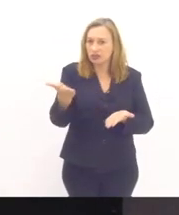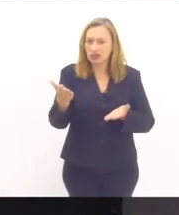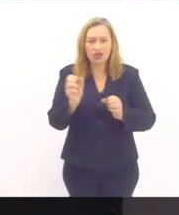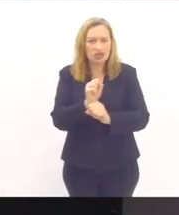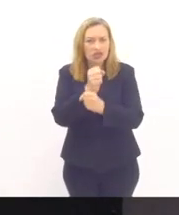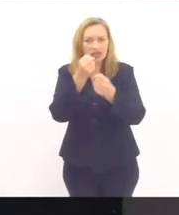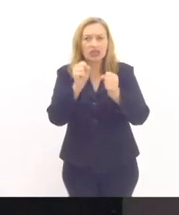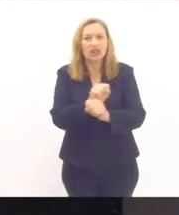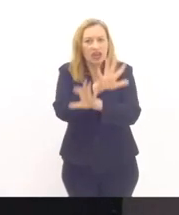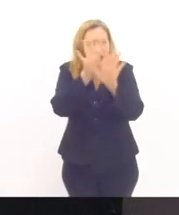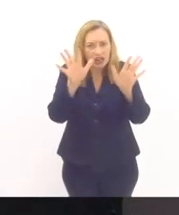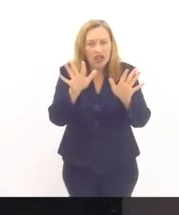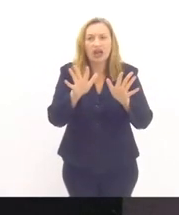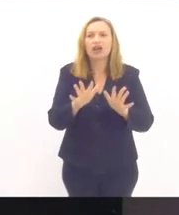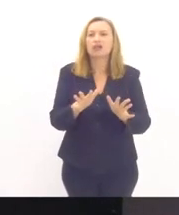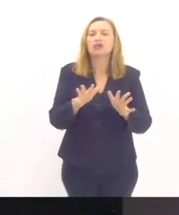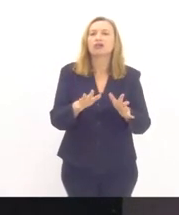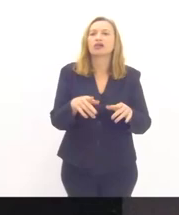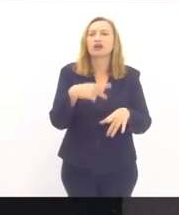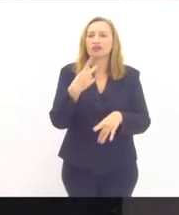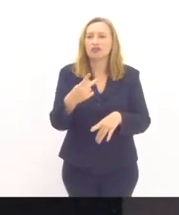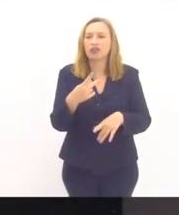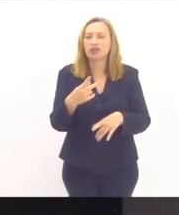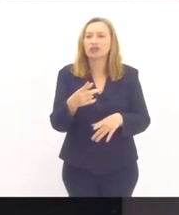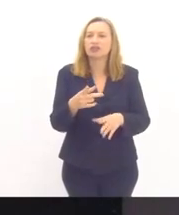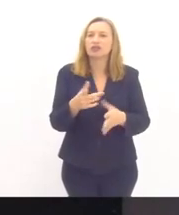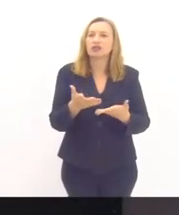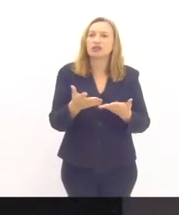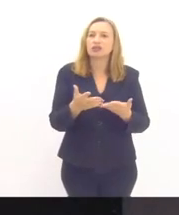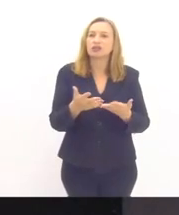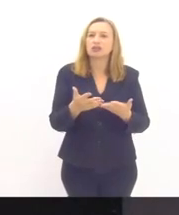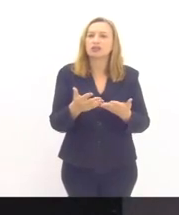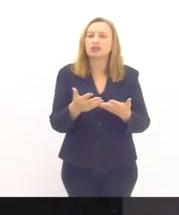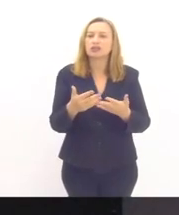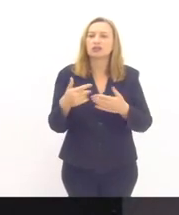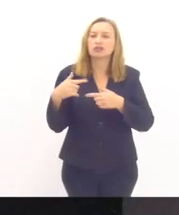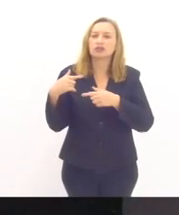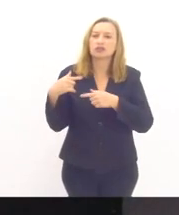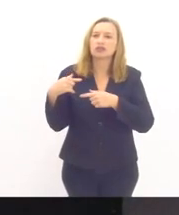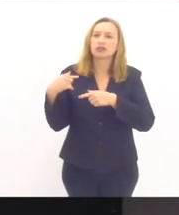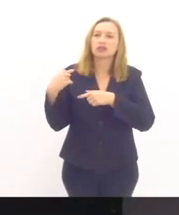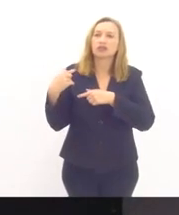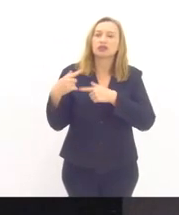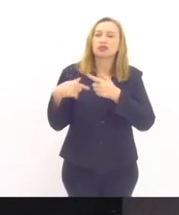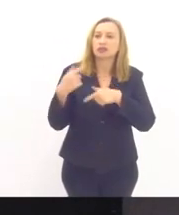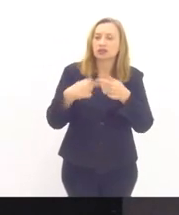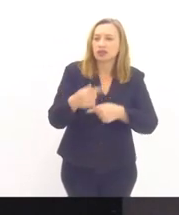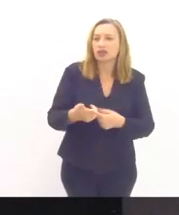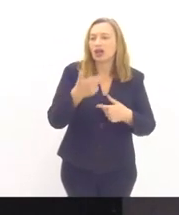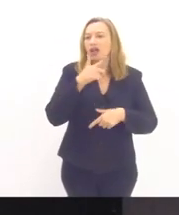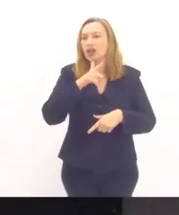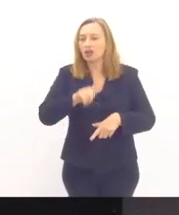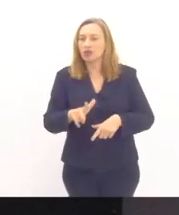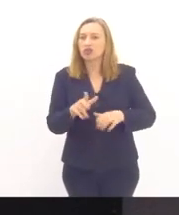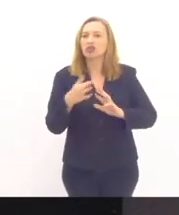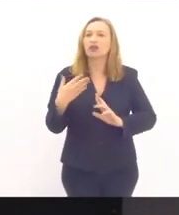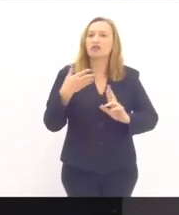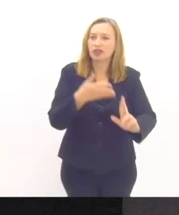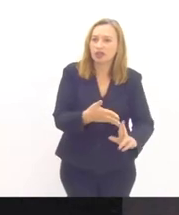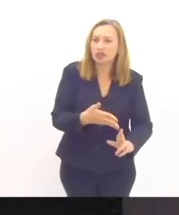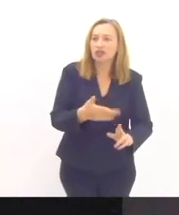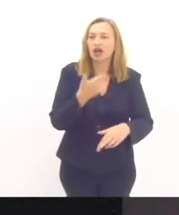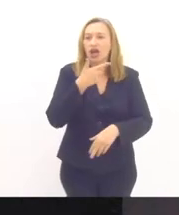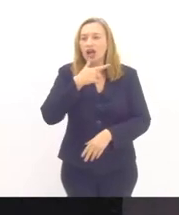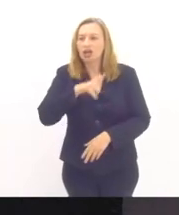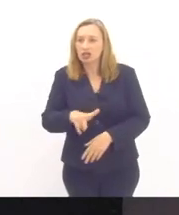clareza, nos permite também fazer a menção às nossas, por assim dizer, ancestralidades linguísticas, não é? E fazendo referência às nossas, às línguas dos